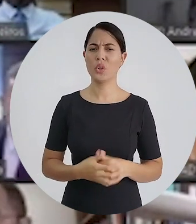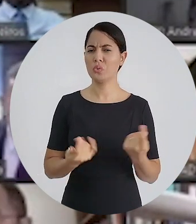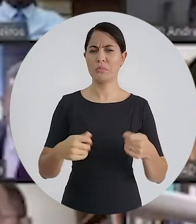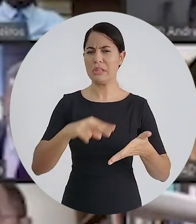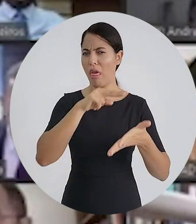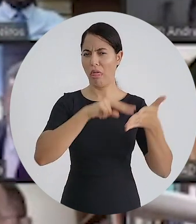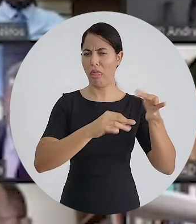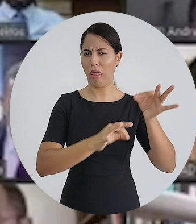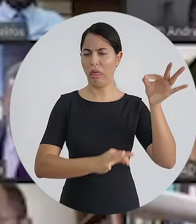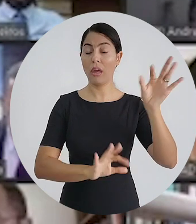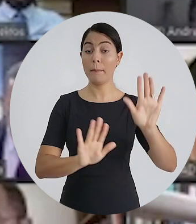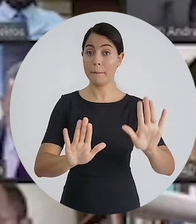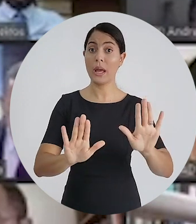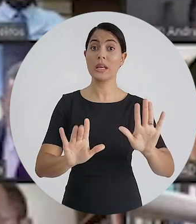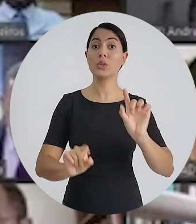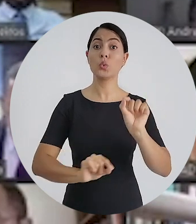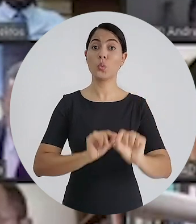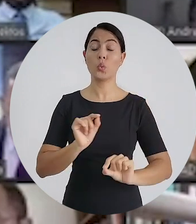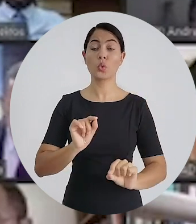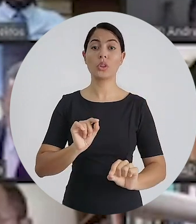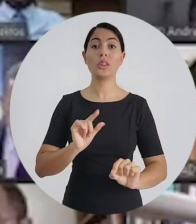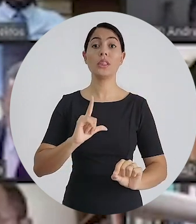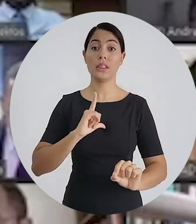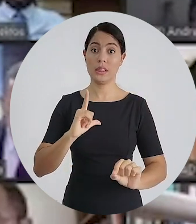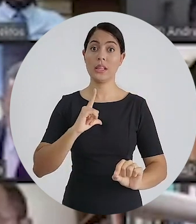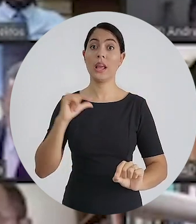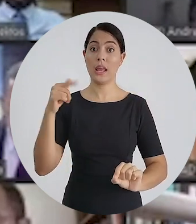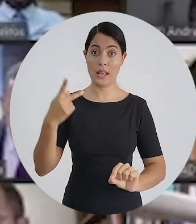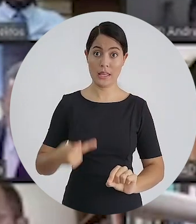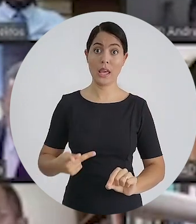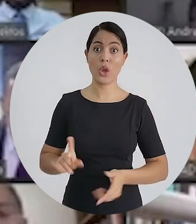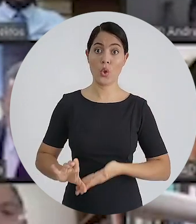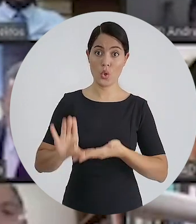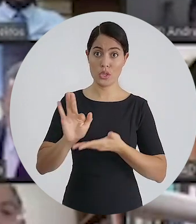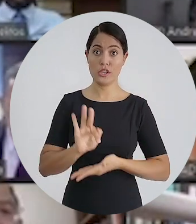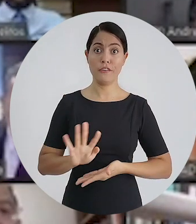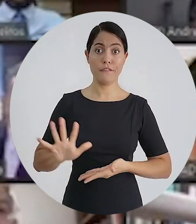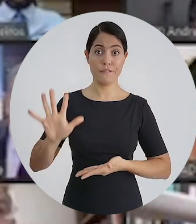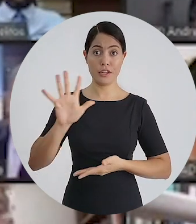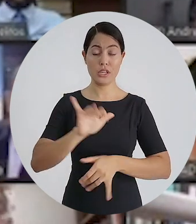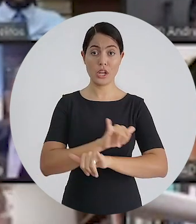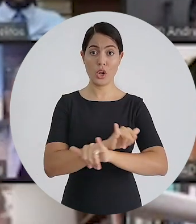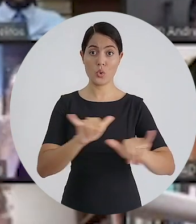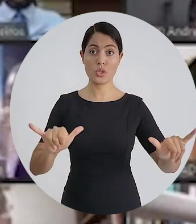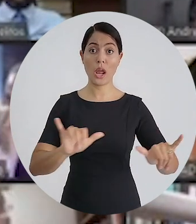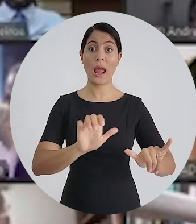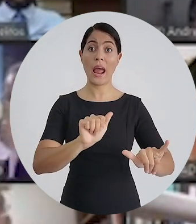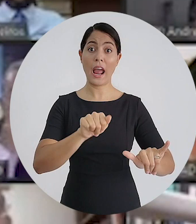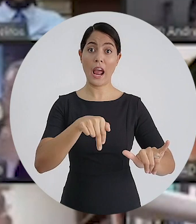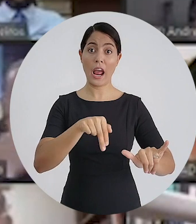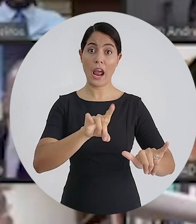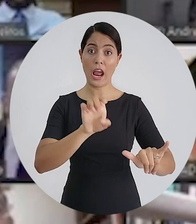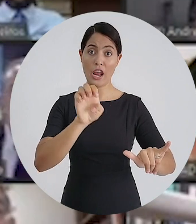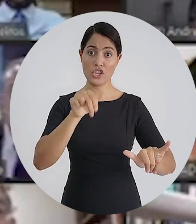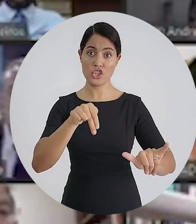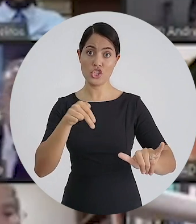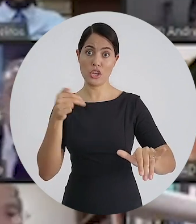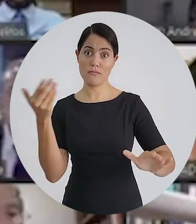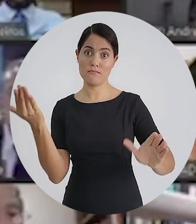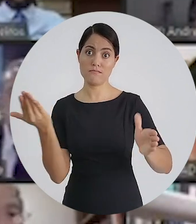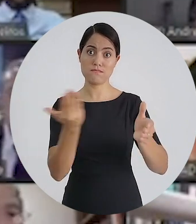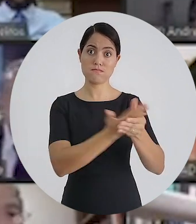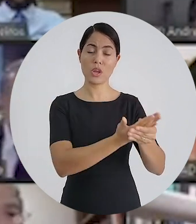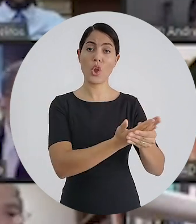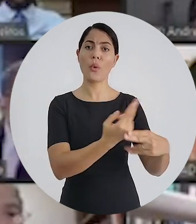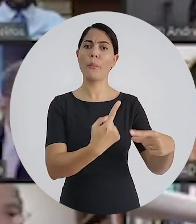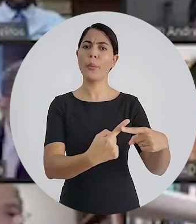integralidade. A priori, manifesta a legitimidade desse Conselho Federal para o ajuizamento de ação direta de